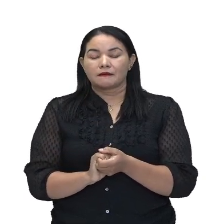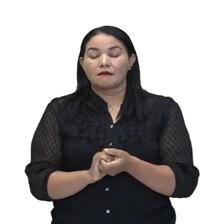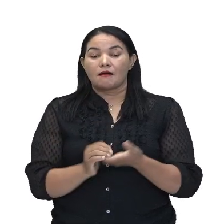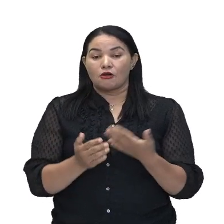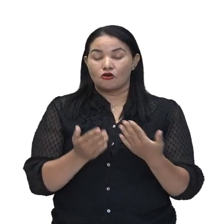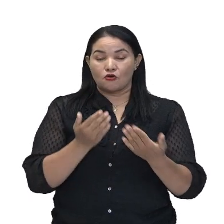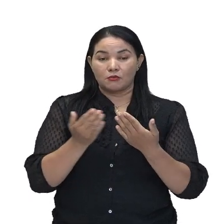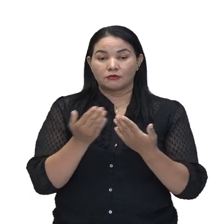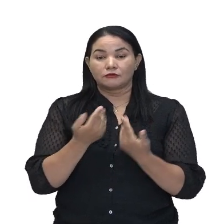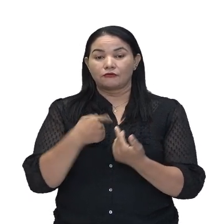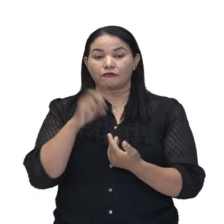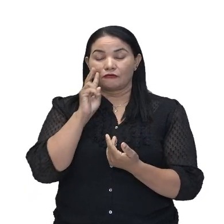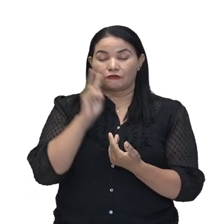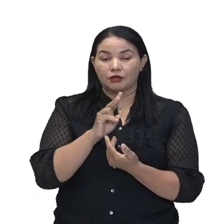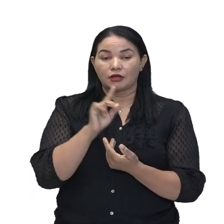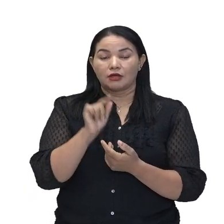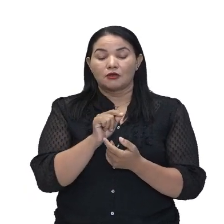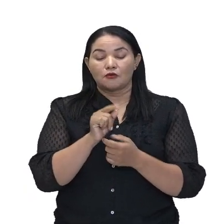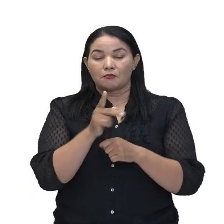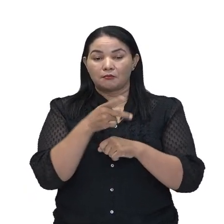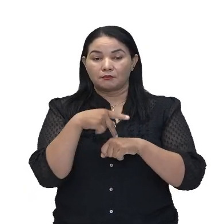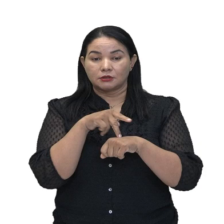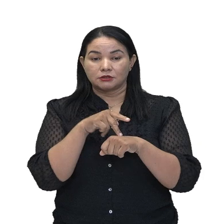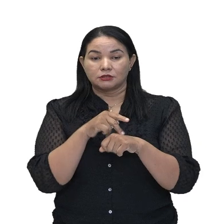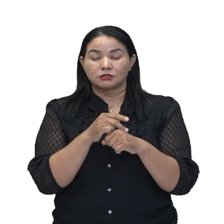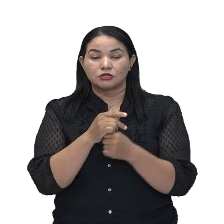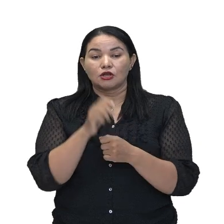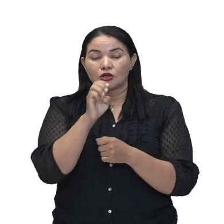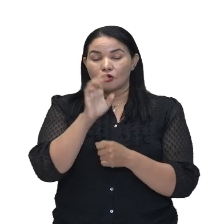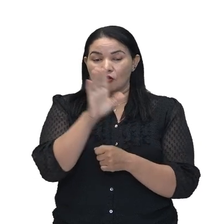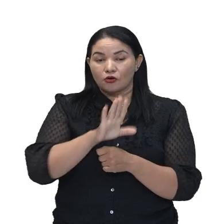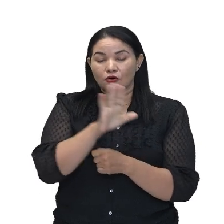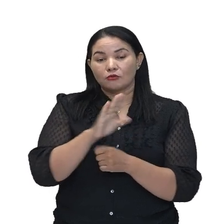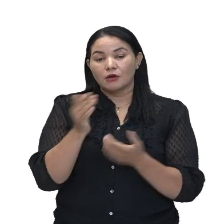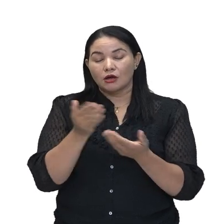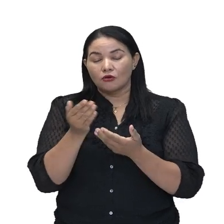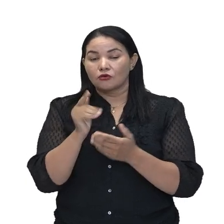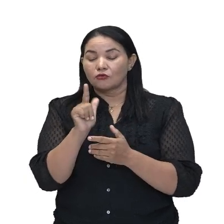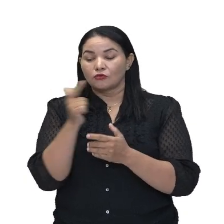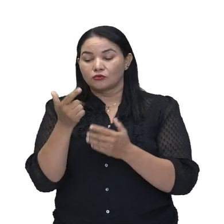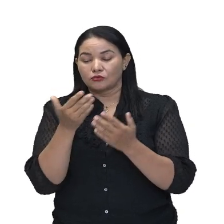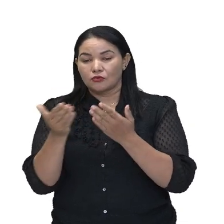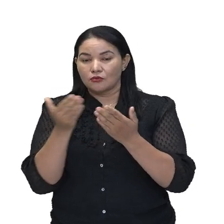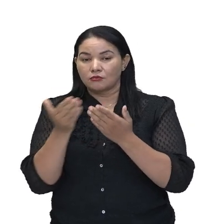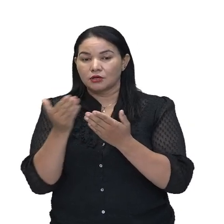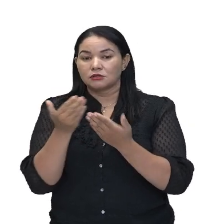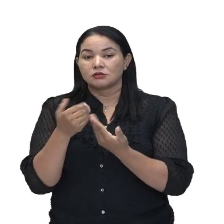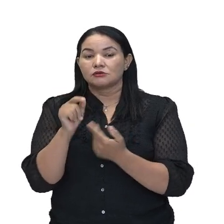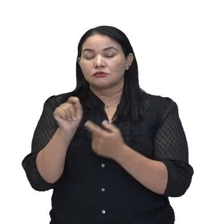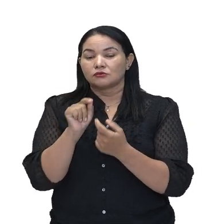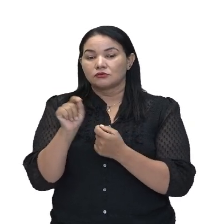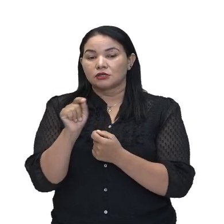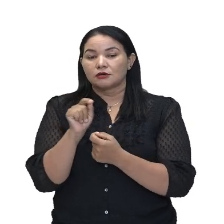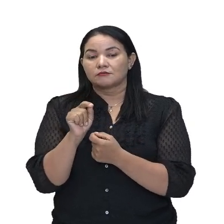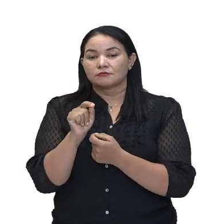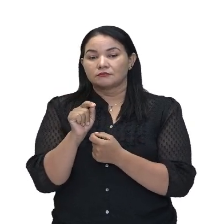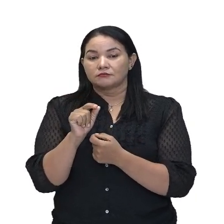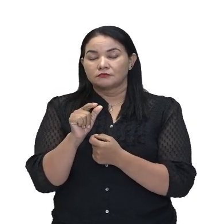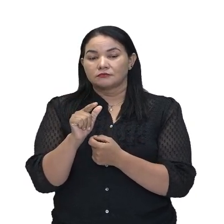já acabamos de verificar em relação à Europa, vamos mais específico, né? Pegando aí a parte